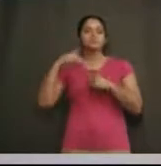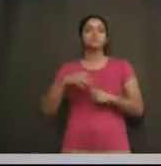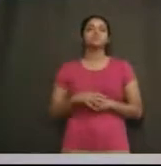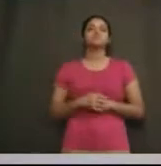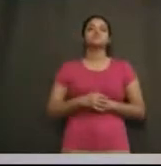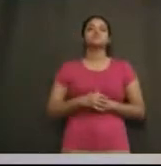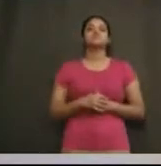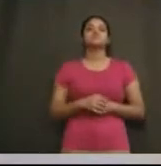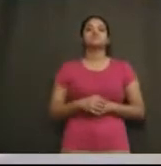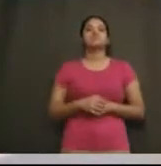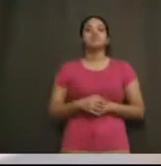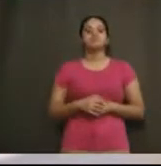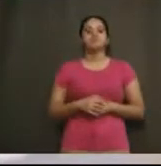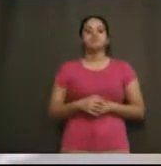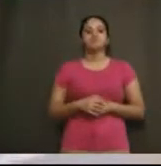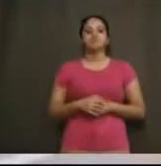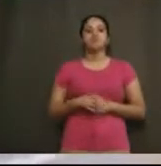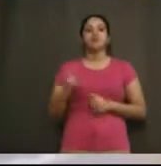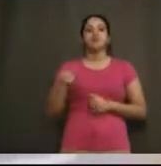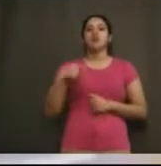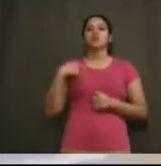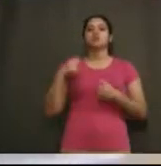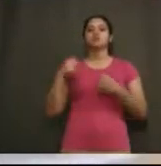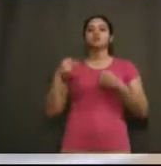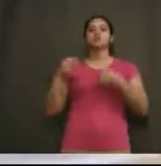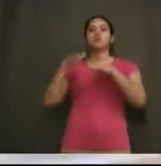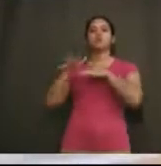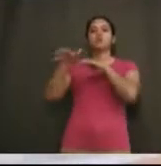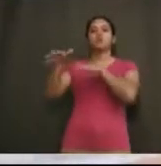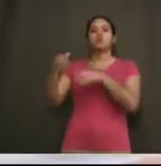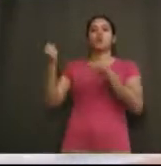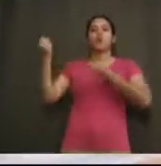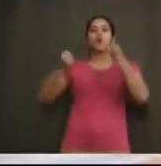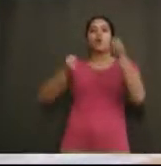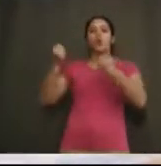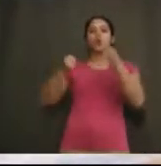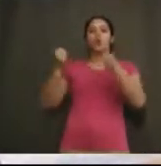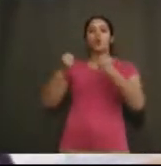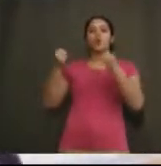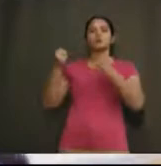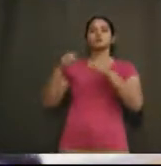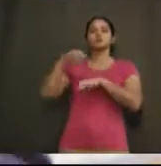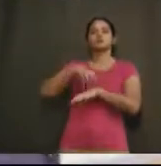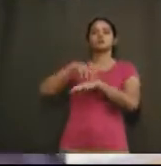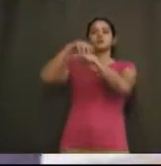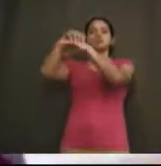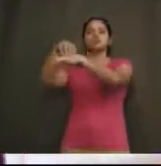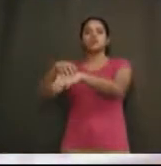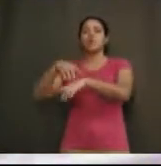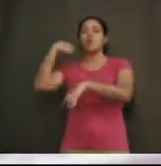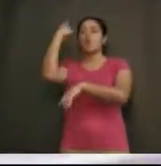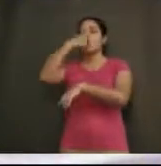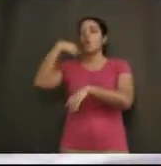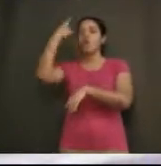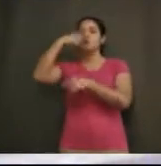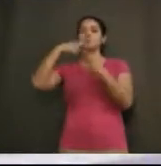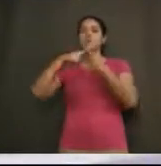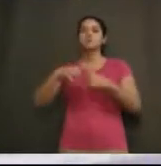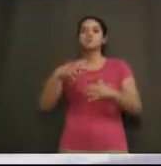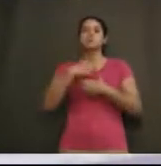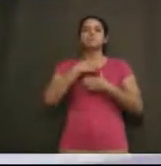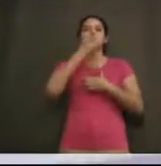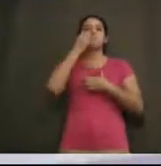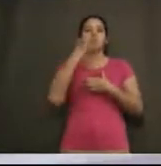Itajubá, não tinha outro caminho, são várias horas da estrada, etc., e voltei de carro no dia seguinte, mas valeu a pena. E valeu a pena